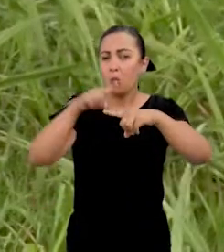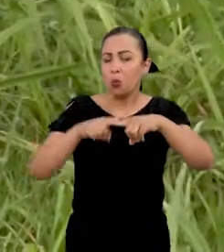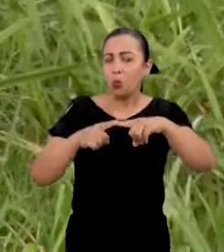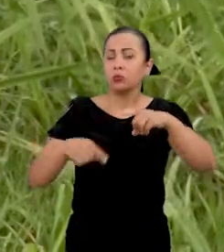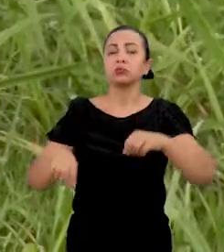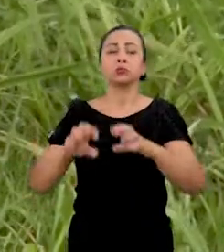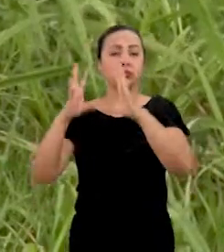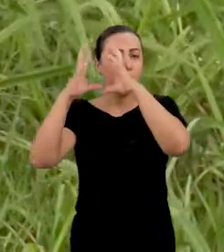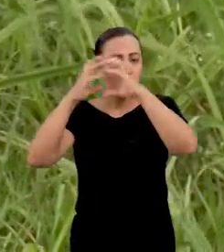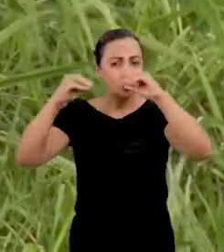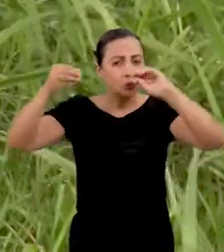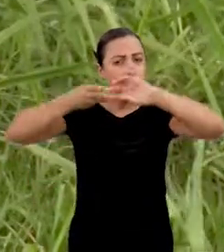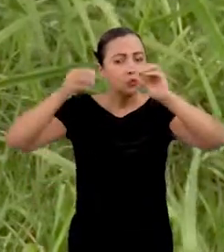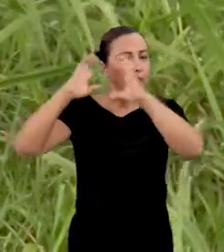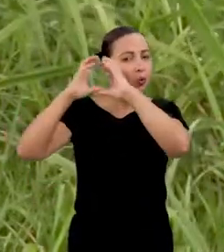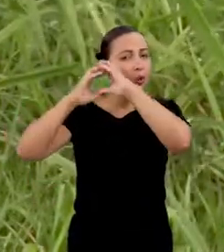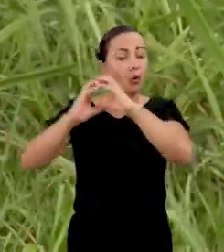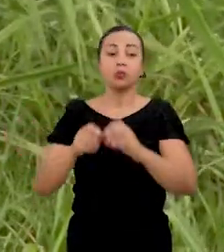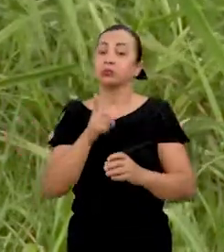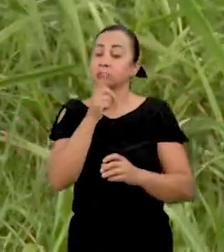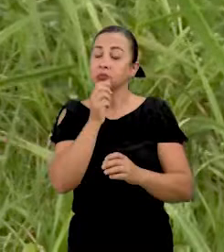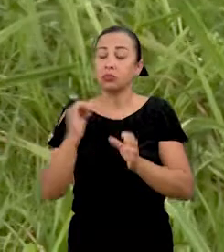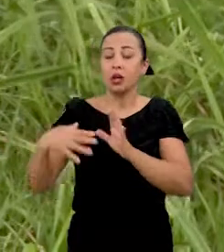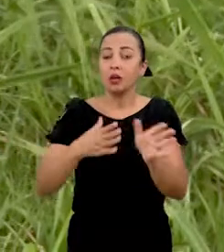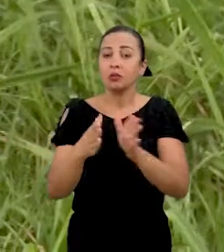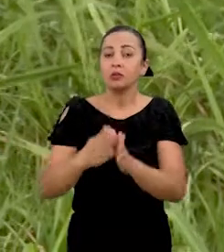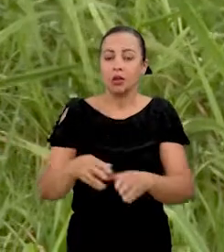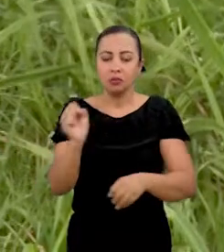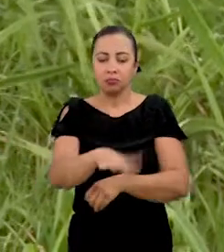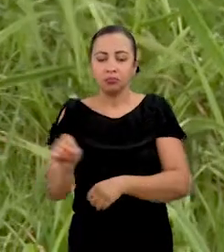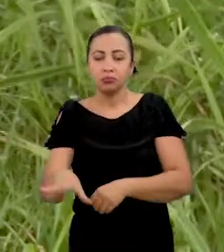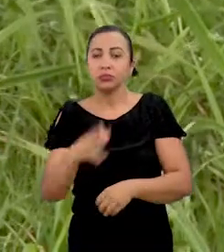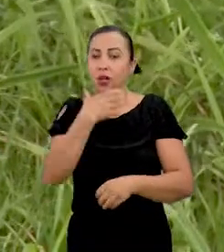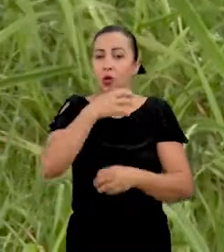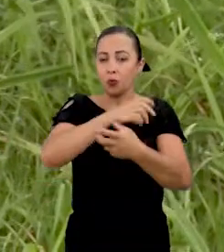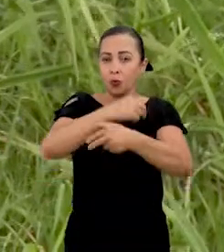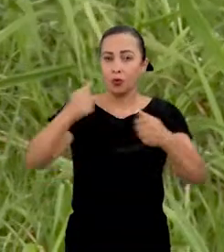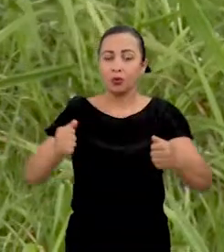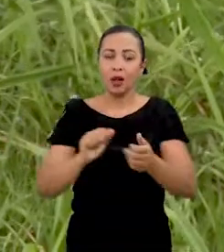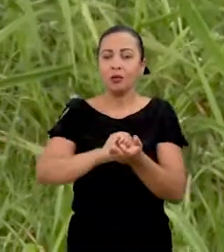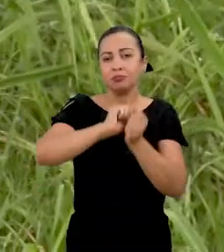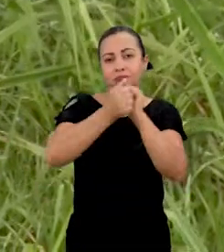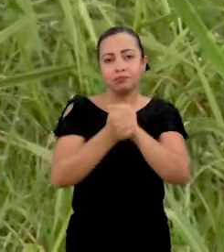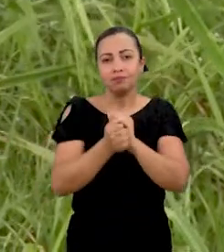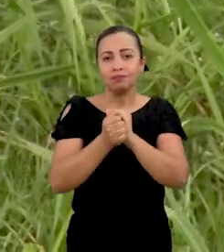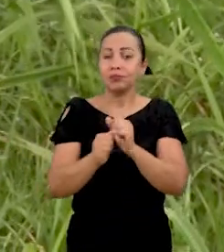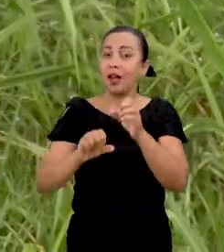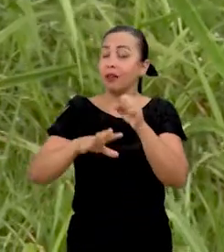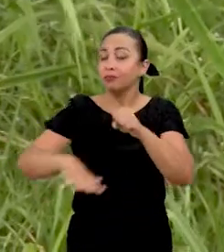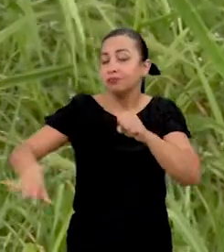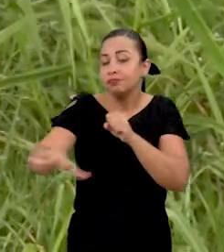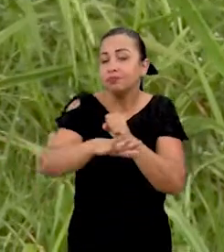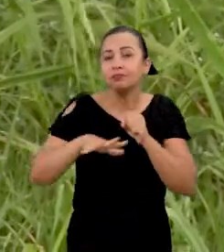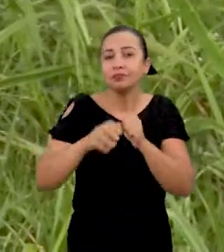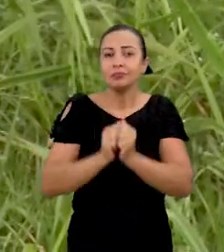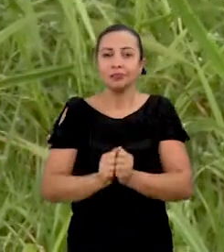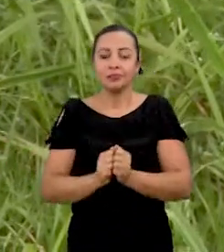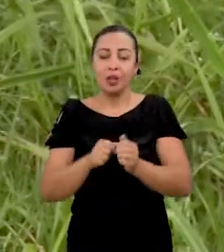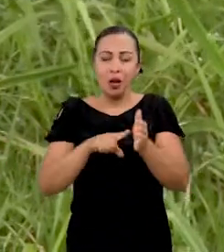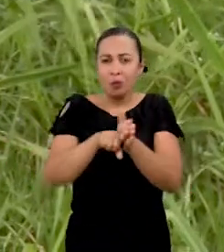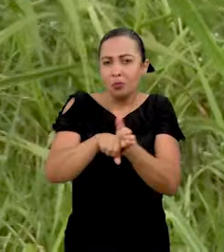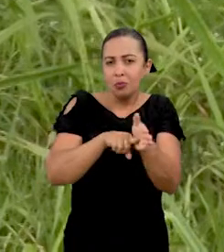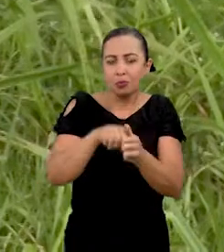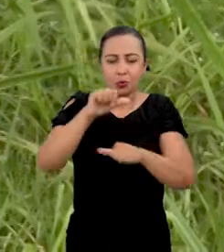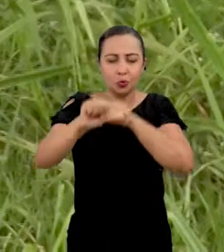Reutilização da fibra de coco, otimização dos recursos hídricos e plantação de frutas adaptadas ao semiárido. Estes são alguns dos